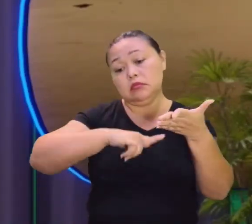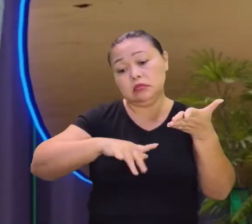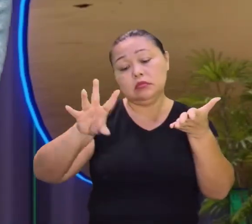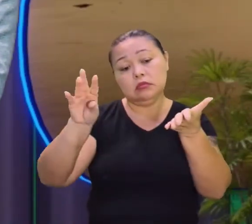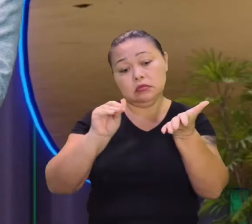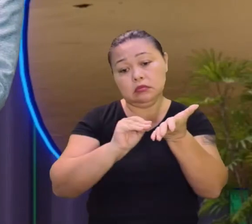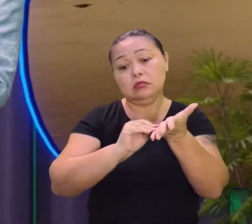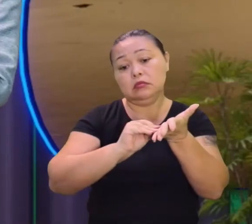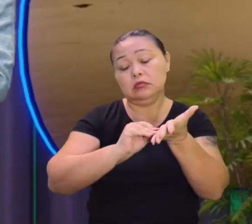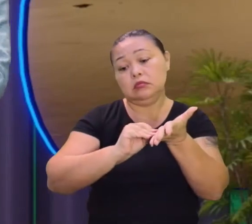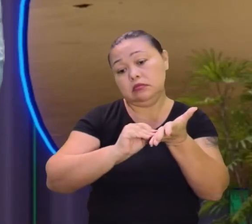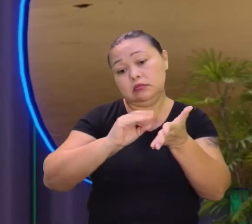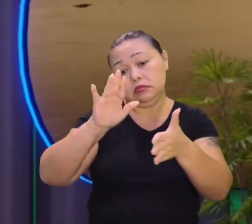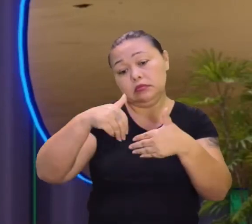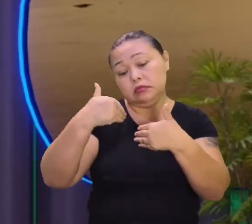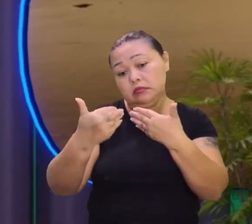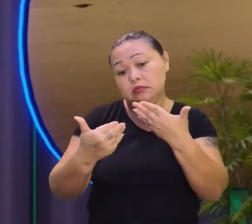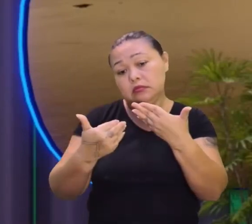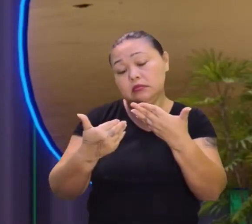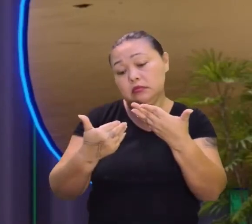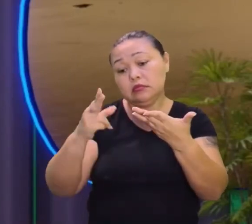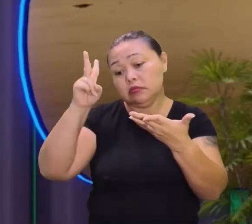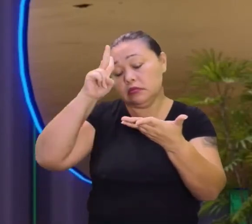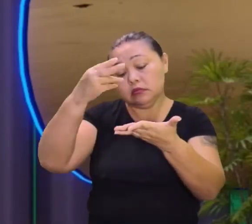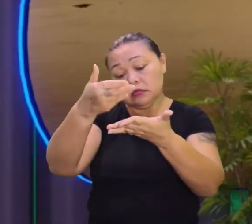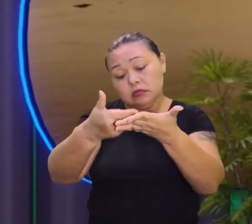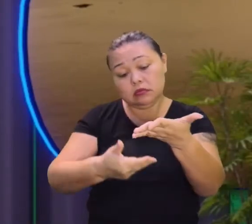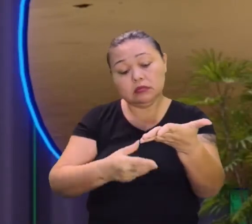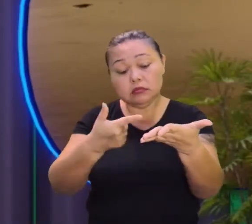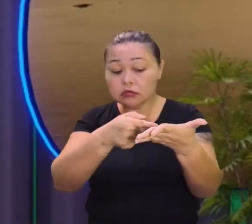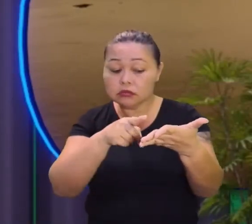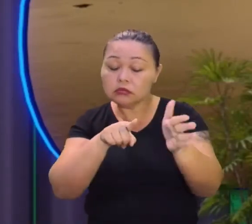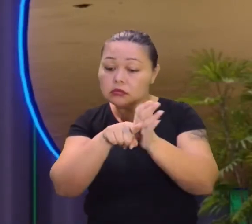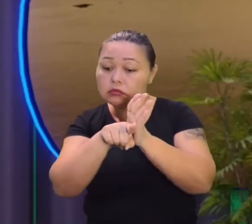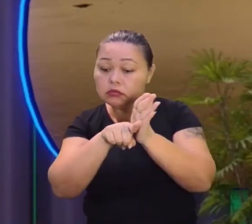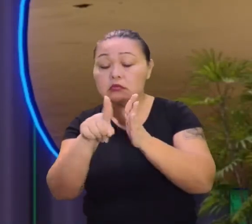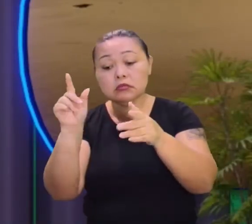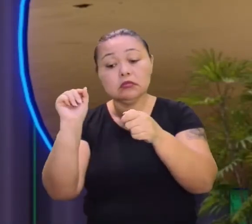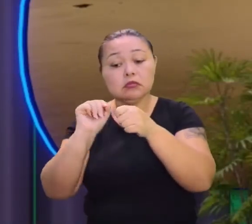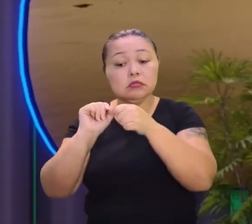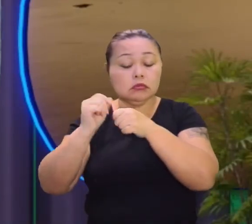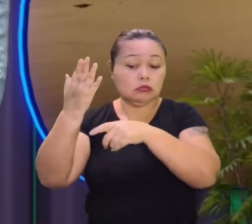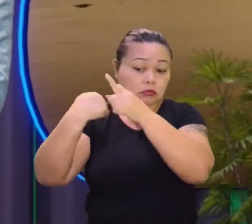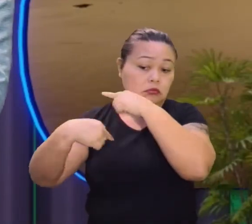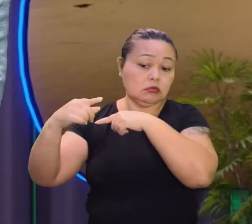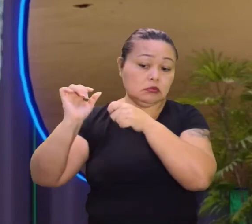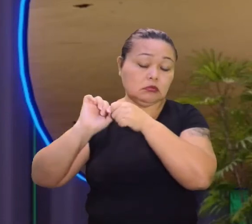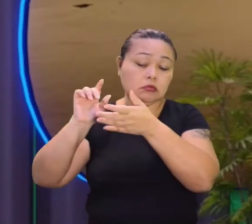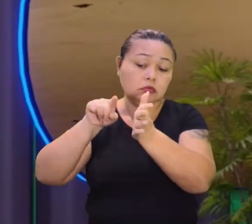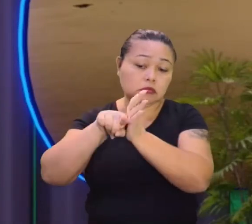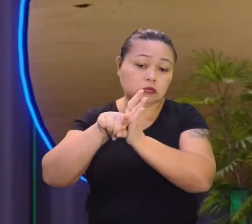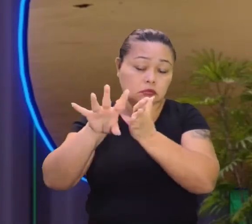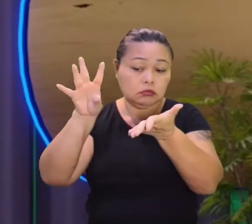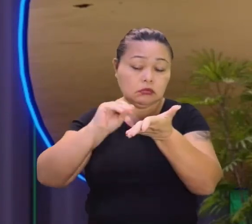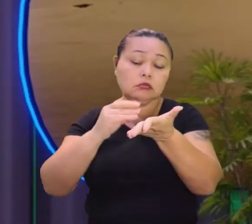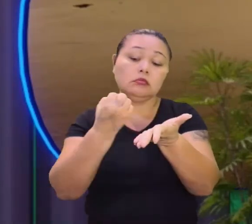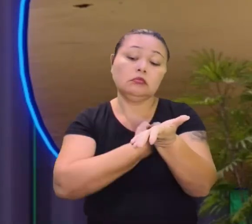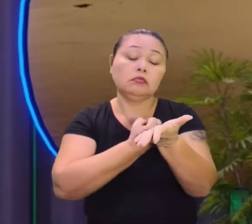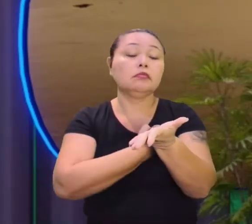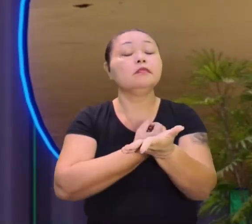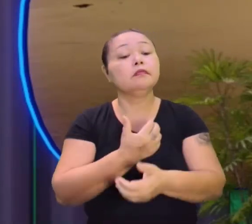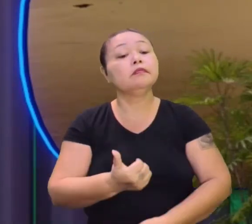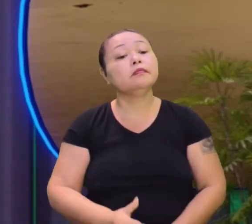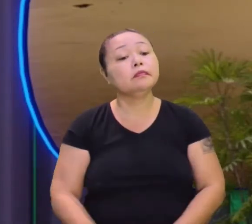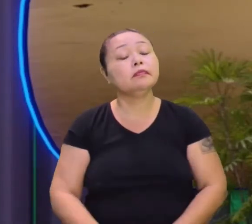documentais, Exato. isso, de valor histórico, que pesquisadores fizeram Com essa certeza. pesquisa e chegaram a esse número.